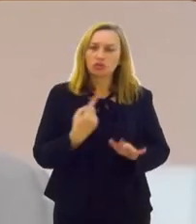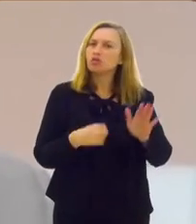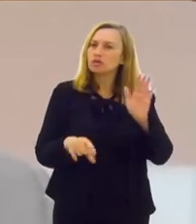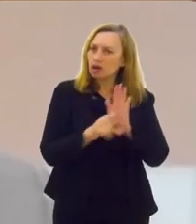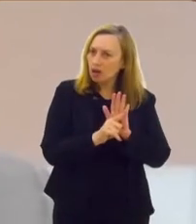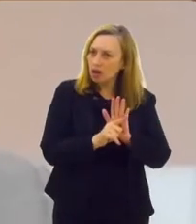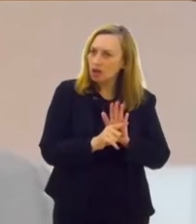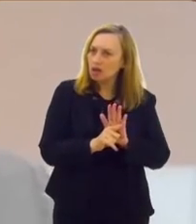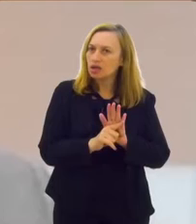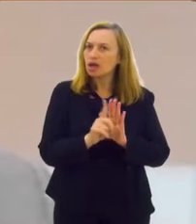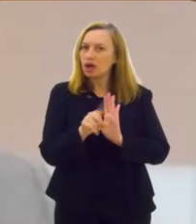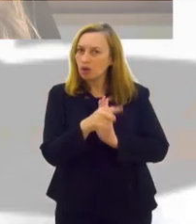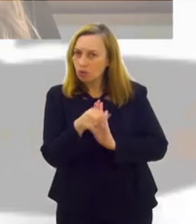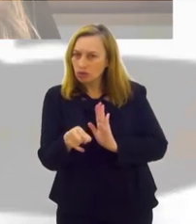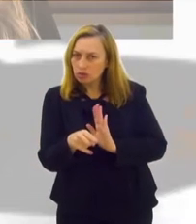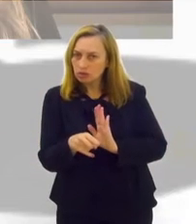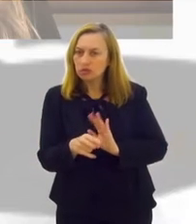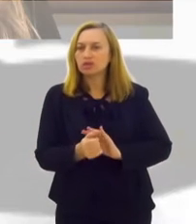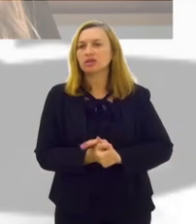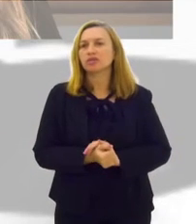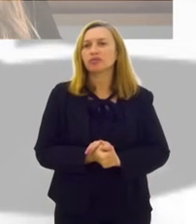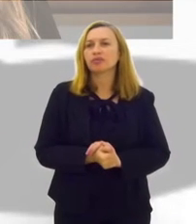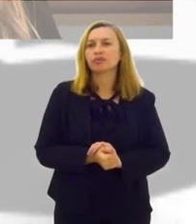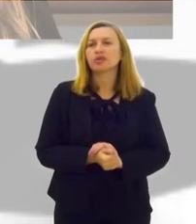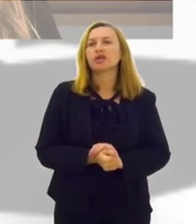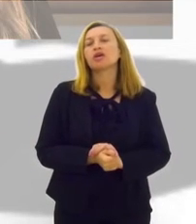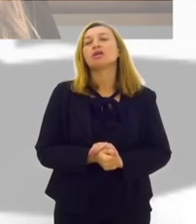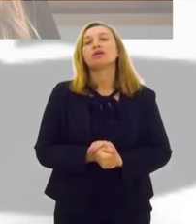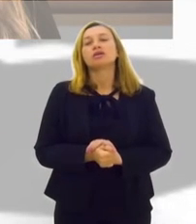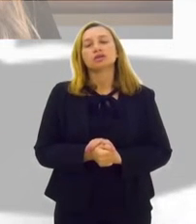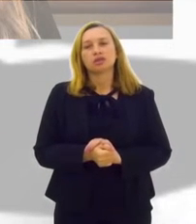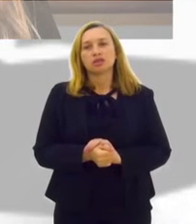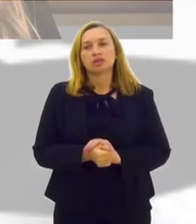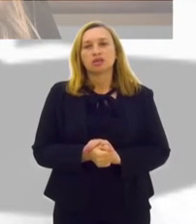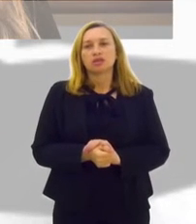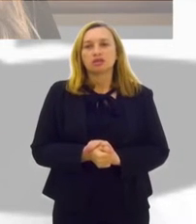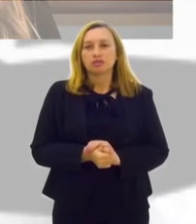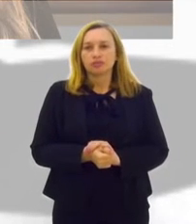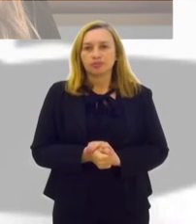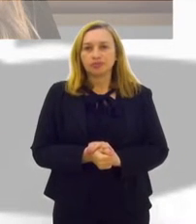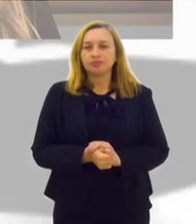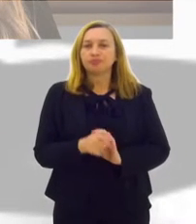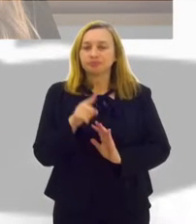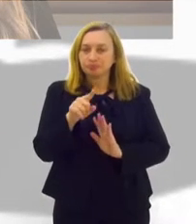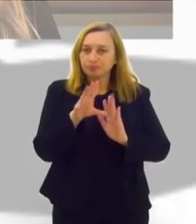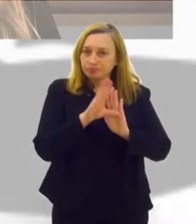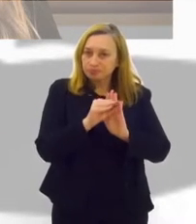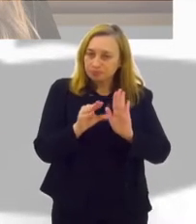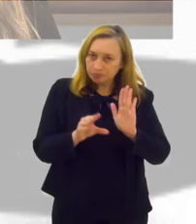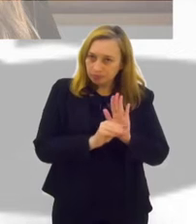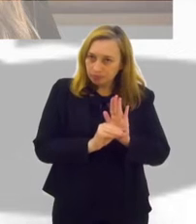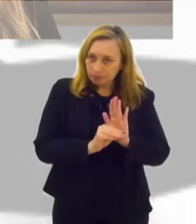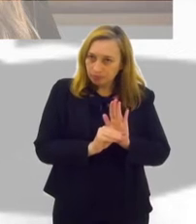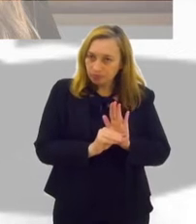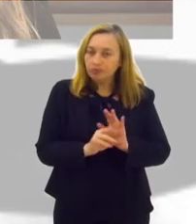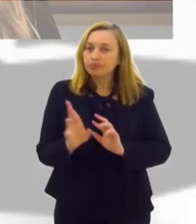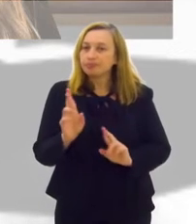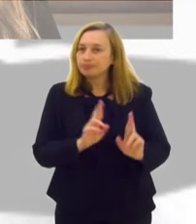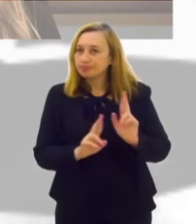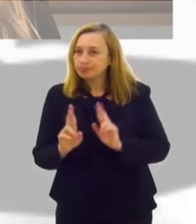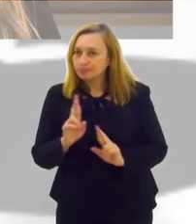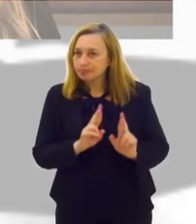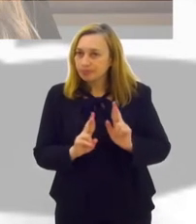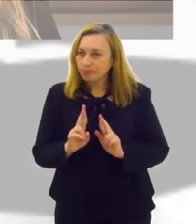nossa legislação proíbe, inclusive determinando que esse conteúdo, que